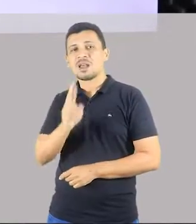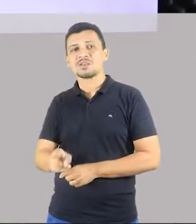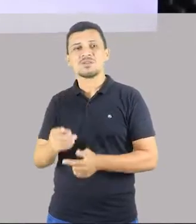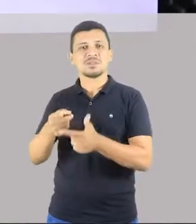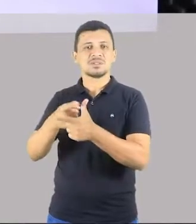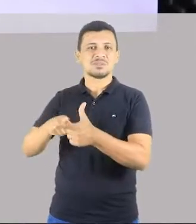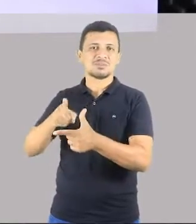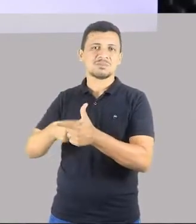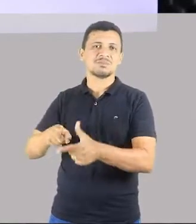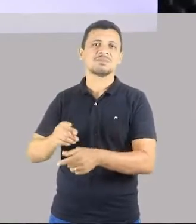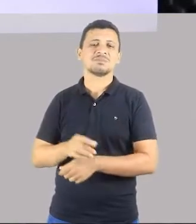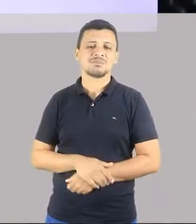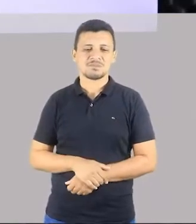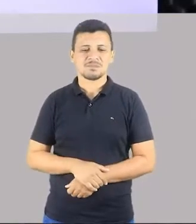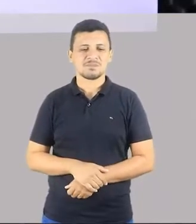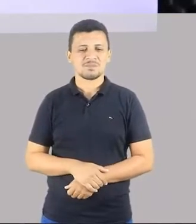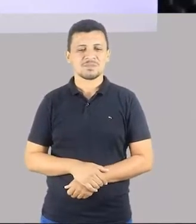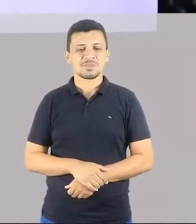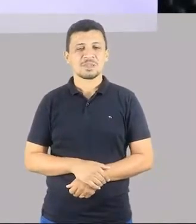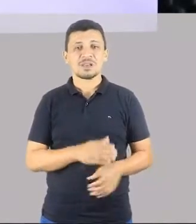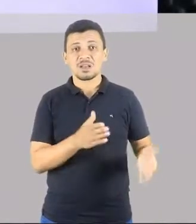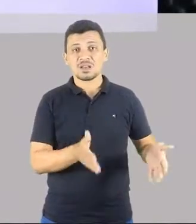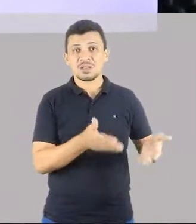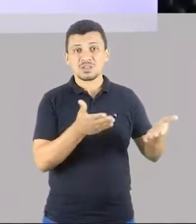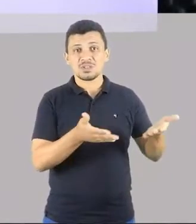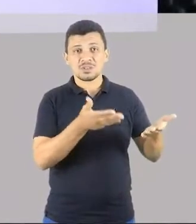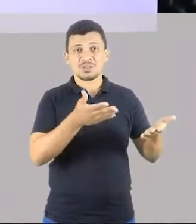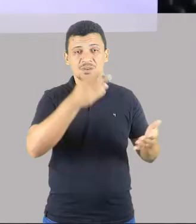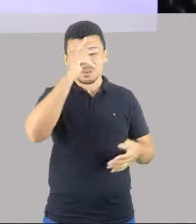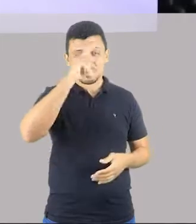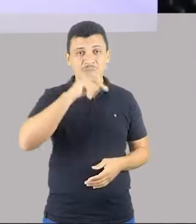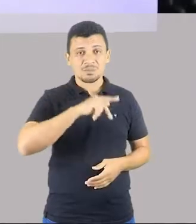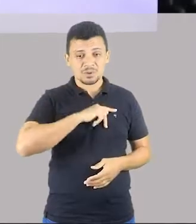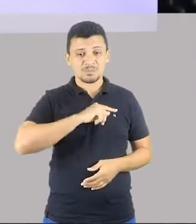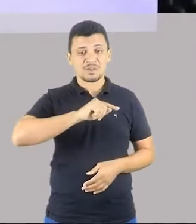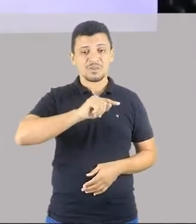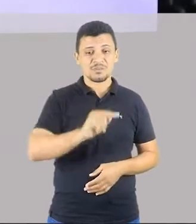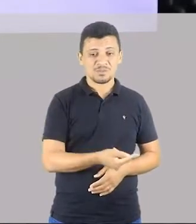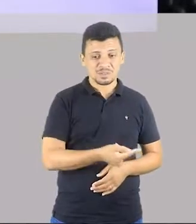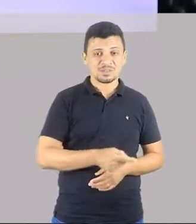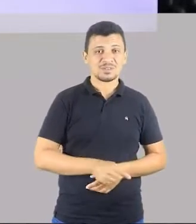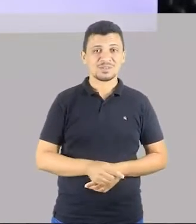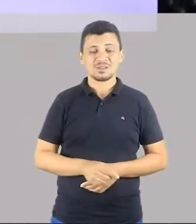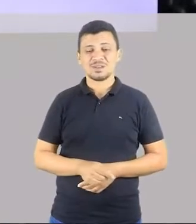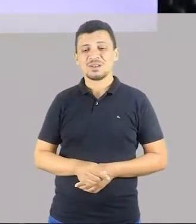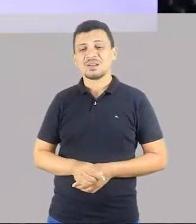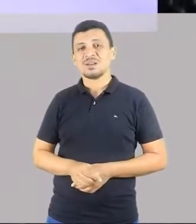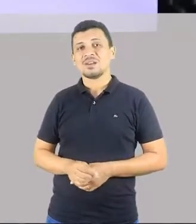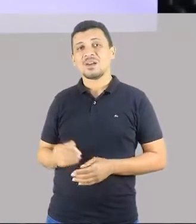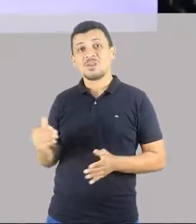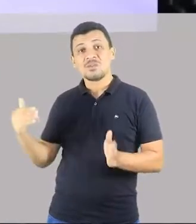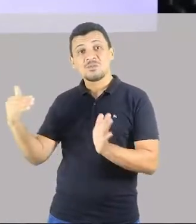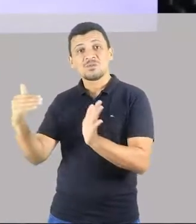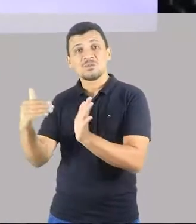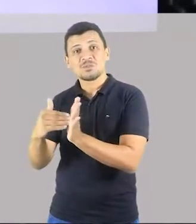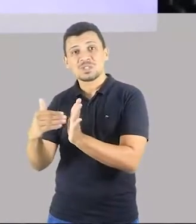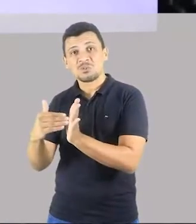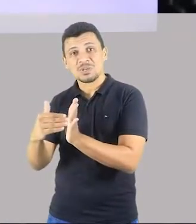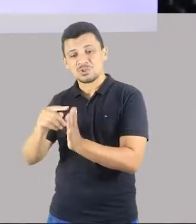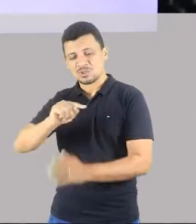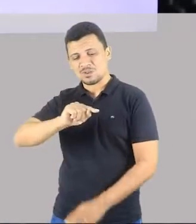impasse. Então, por iniciativa própria, está anteposto e o finalmente está